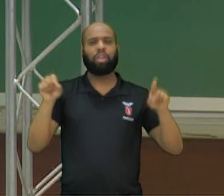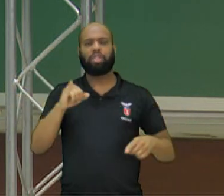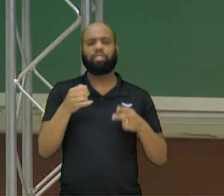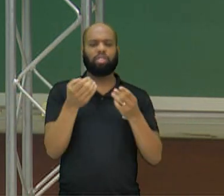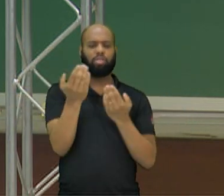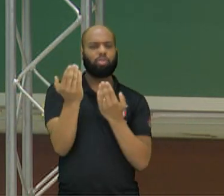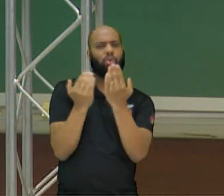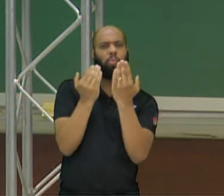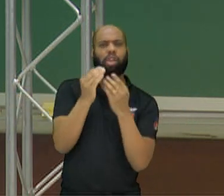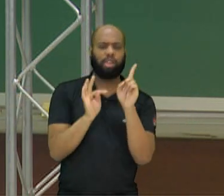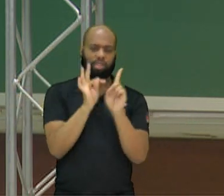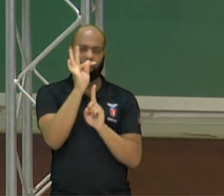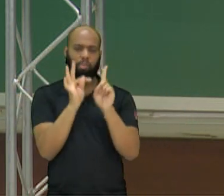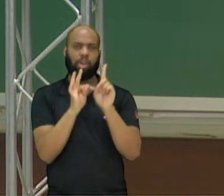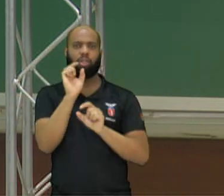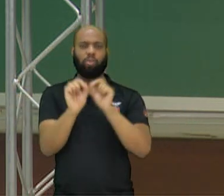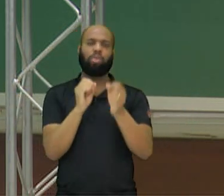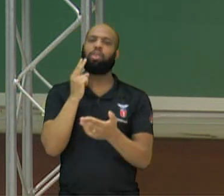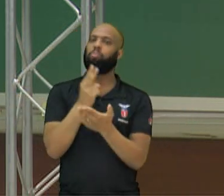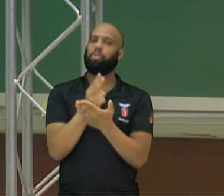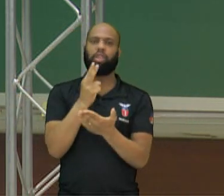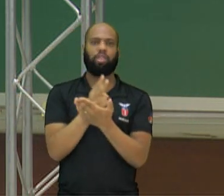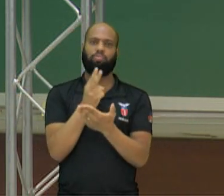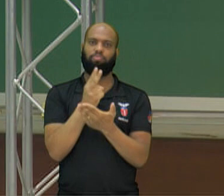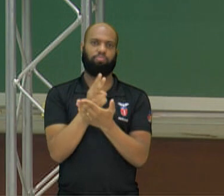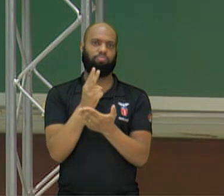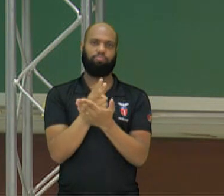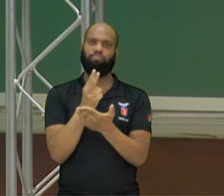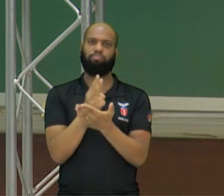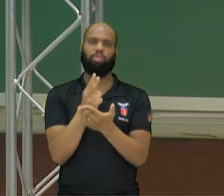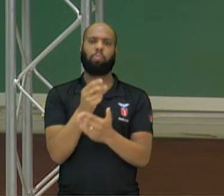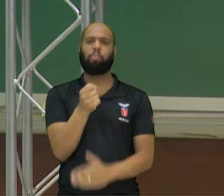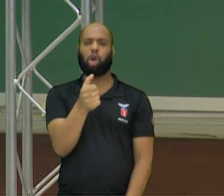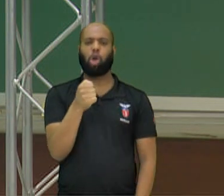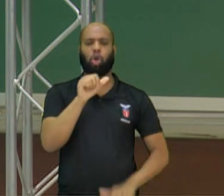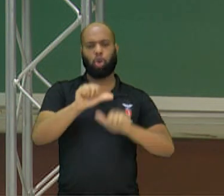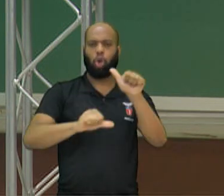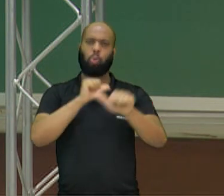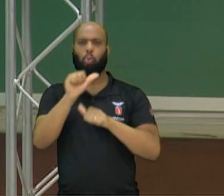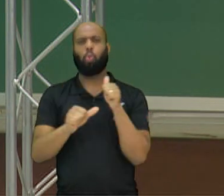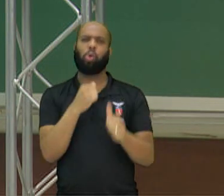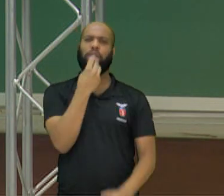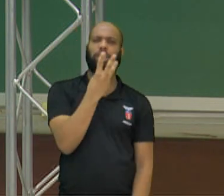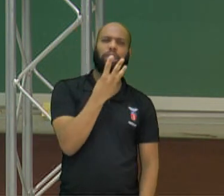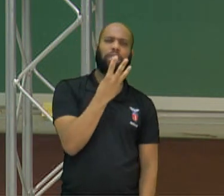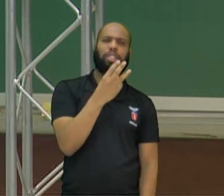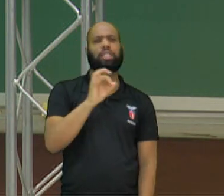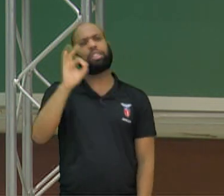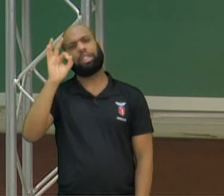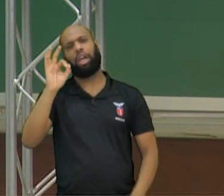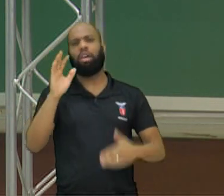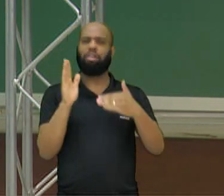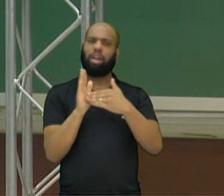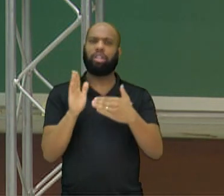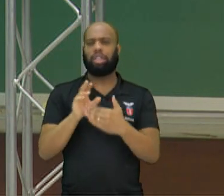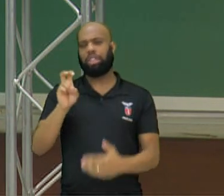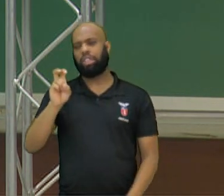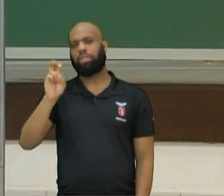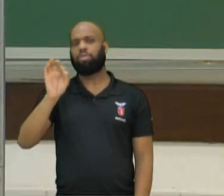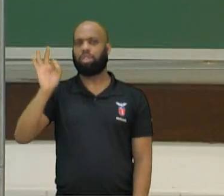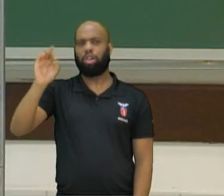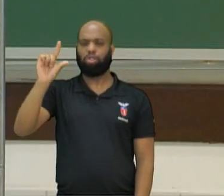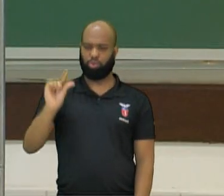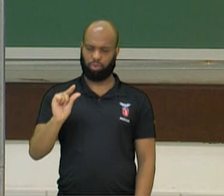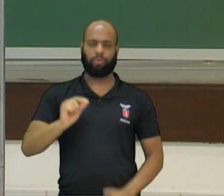uma comparação com a temperatura cai pouco, cai uma média ali de 3 até 5 graus.